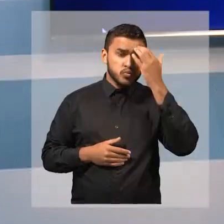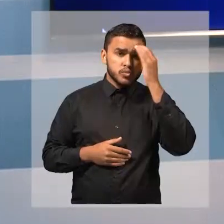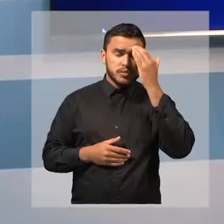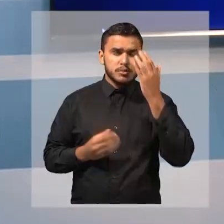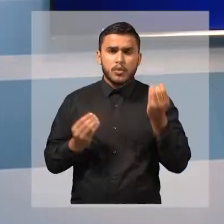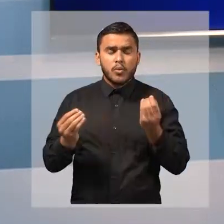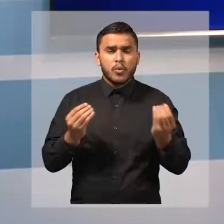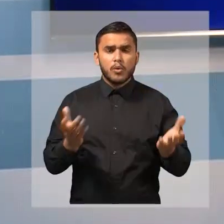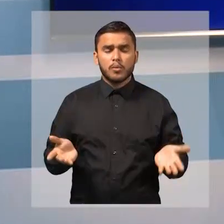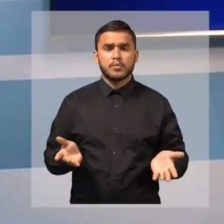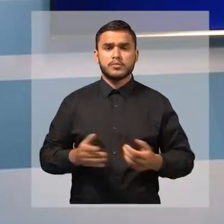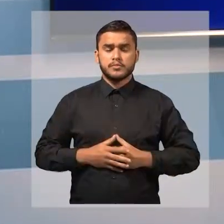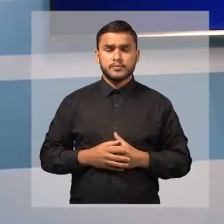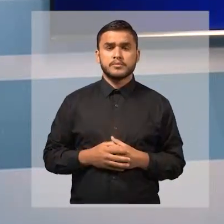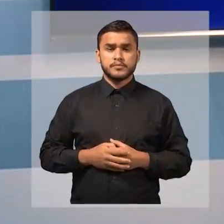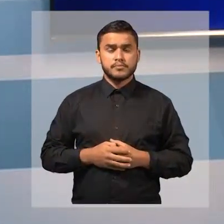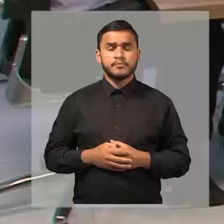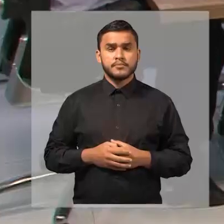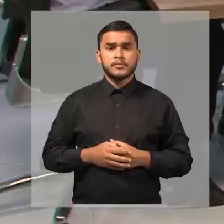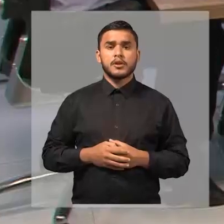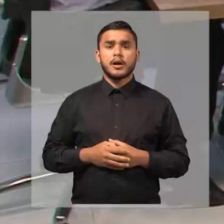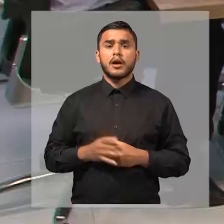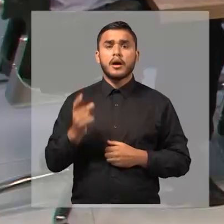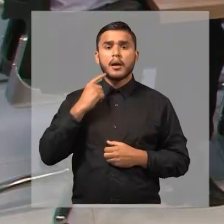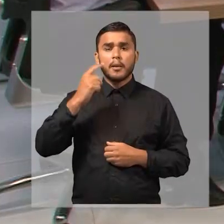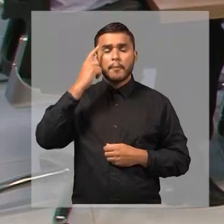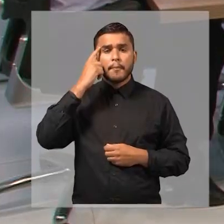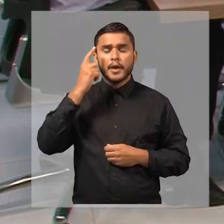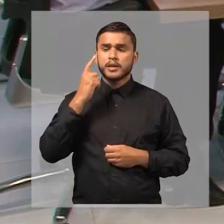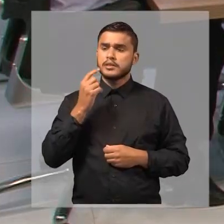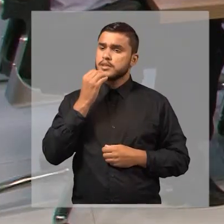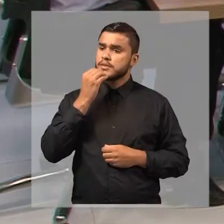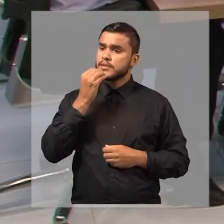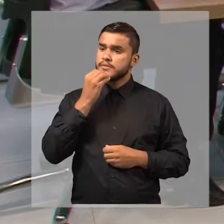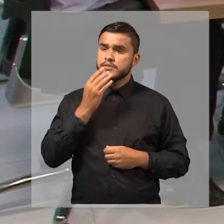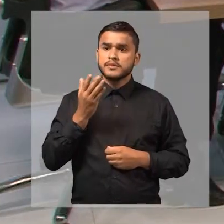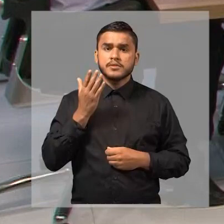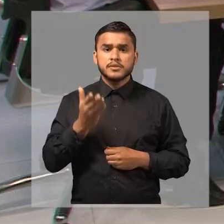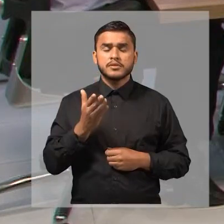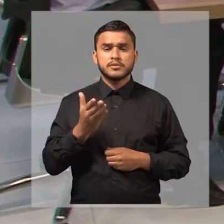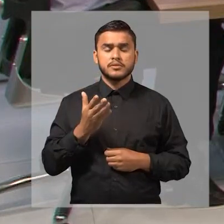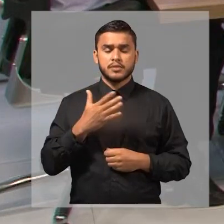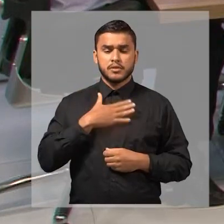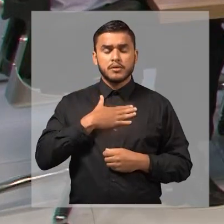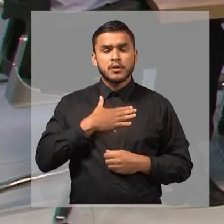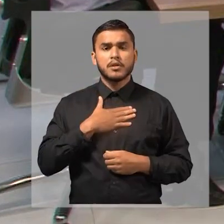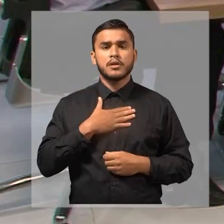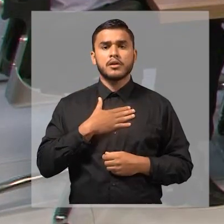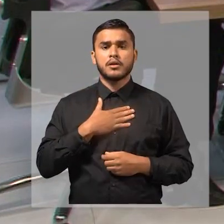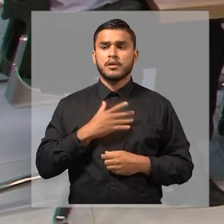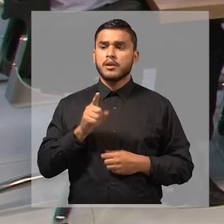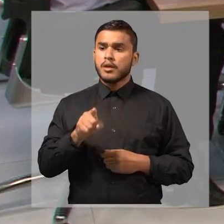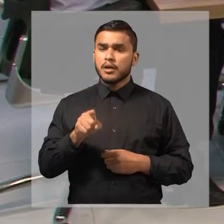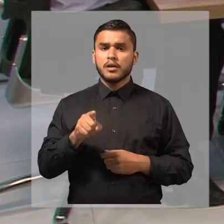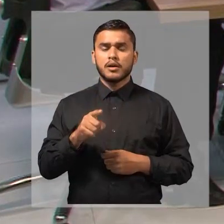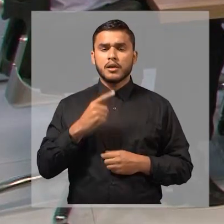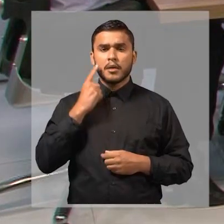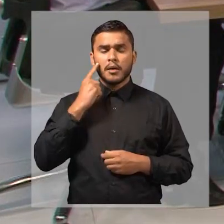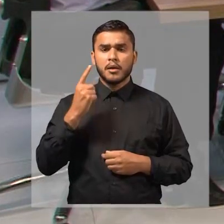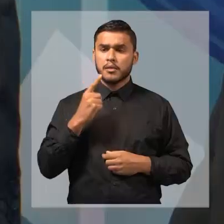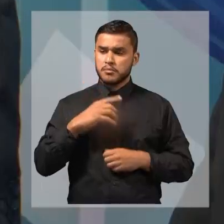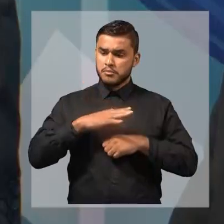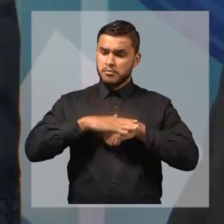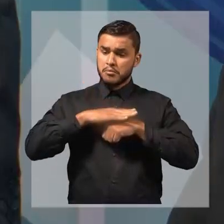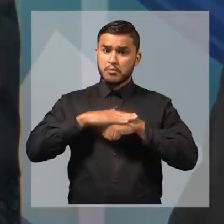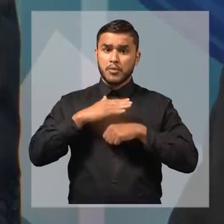possível. É impensável você achar que uma pessoa que tem um papel de uma instituição, que tem um papel, ele